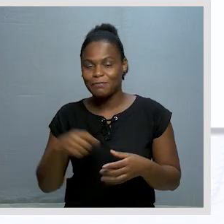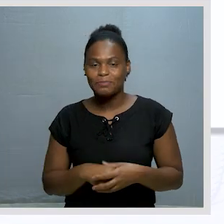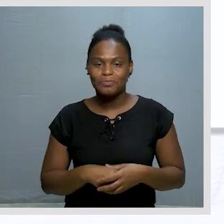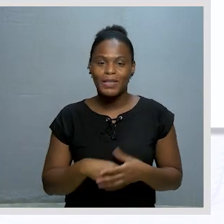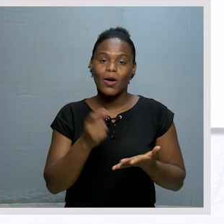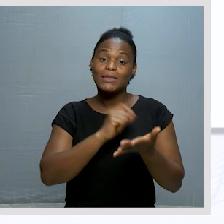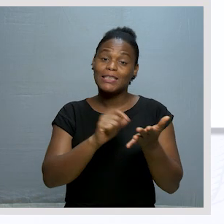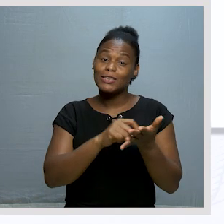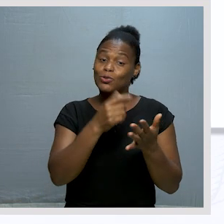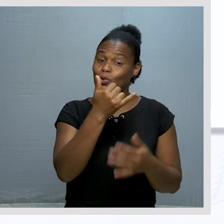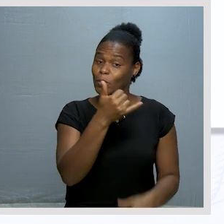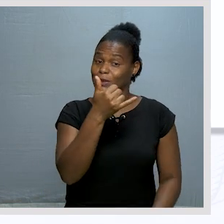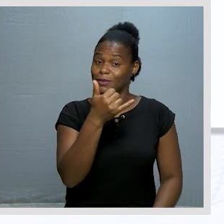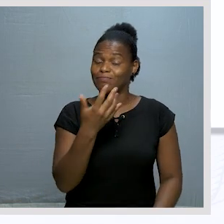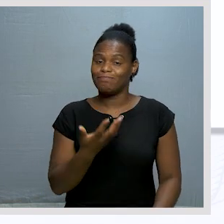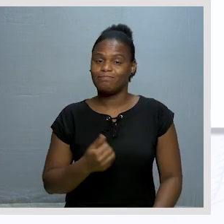No 2,